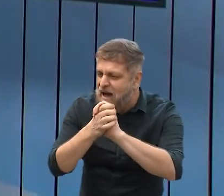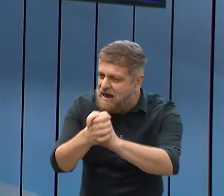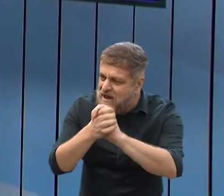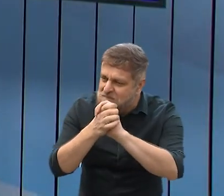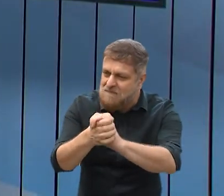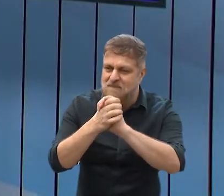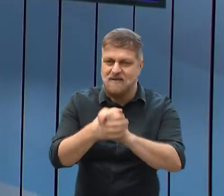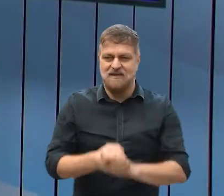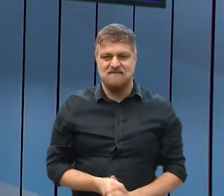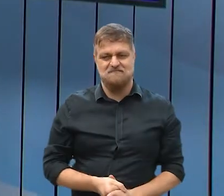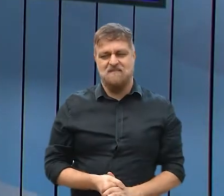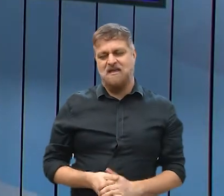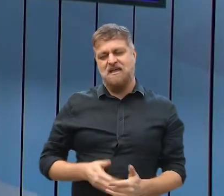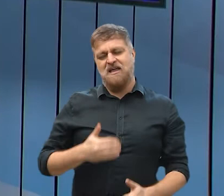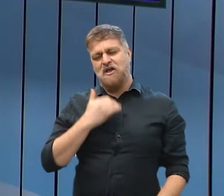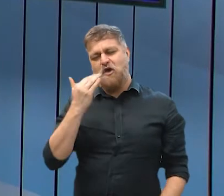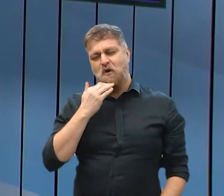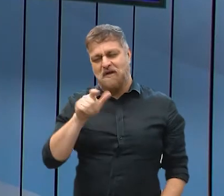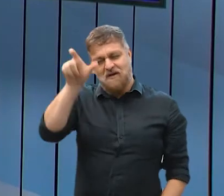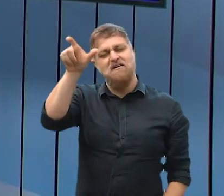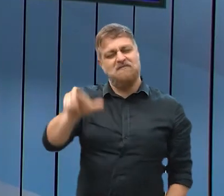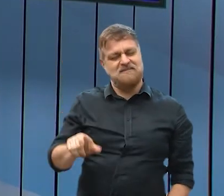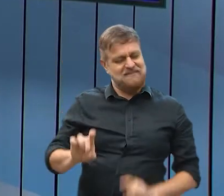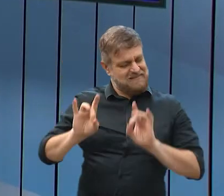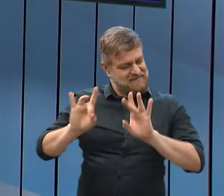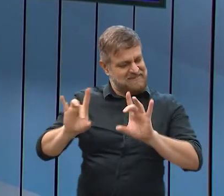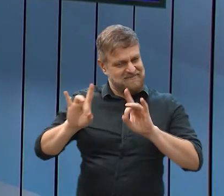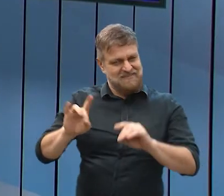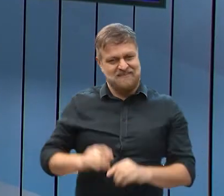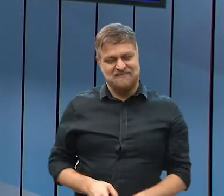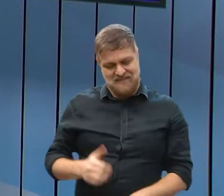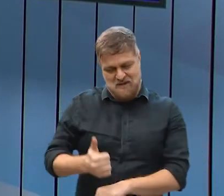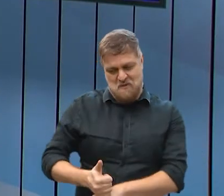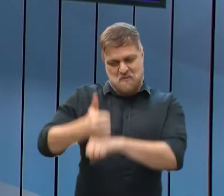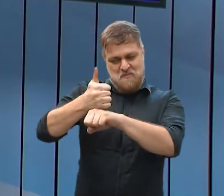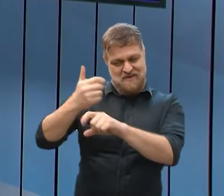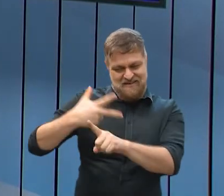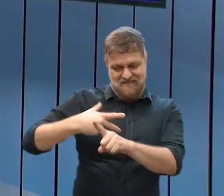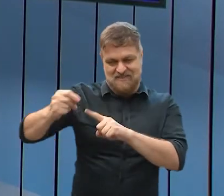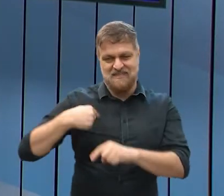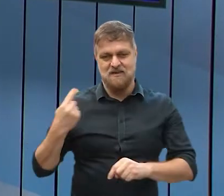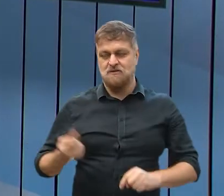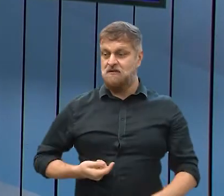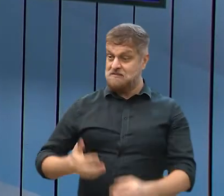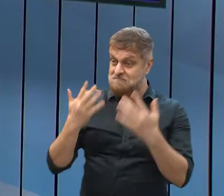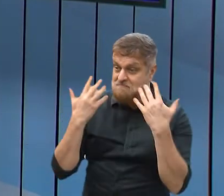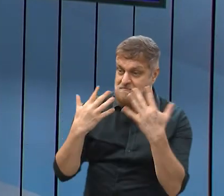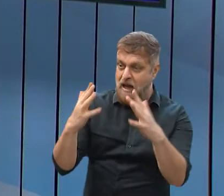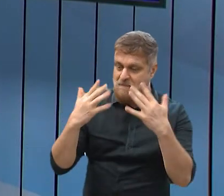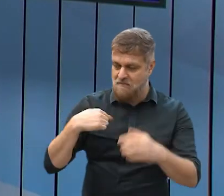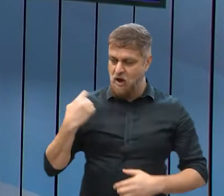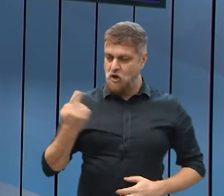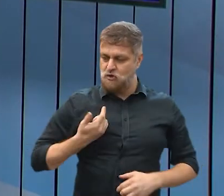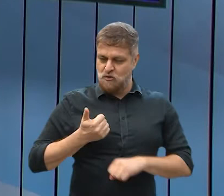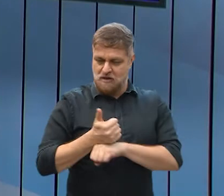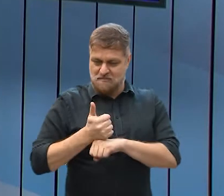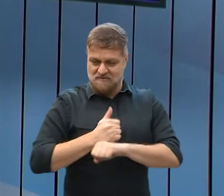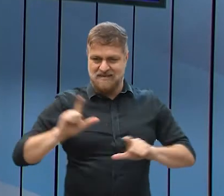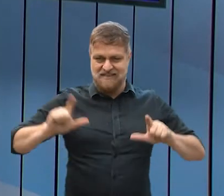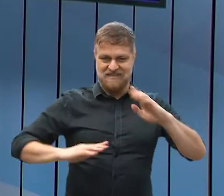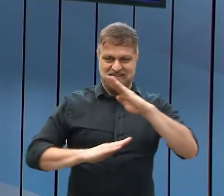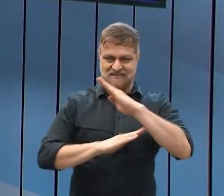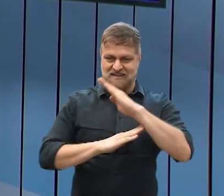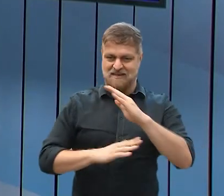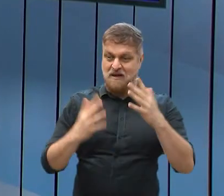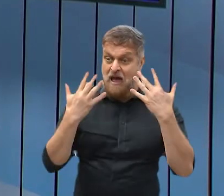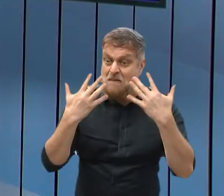aí. Não é qualquer pessoa que consegue um prêmio desse, por isso, os nossos parabéns aqui da TV Câmara Campinas.